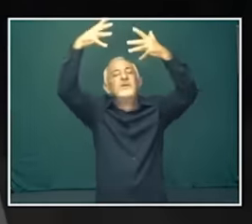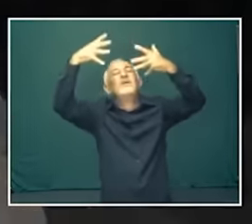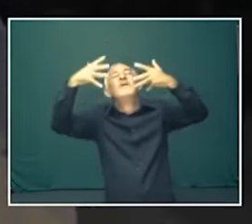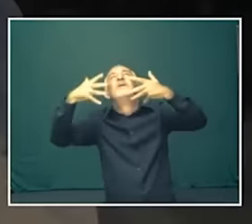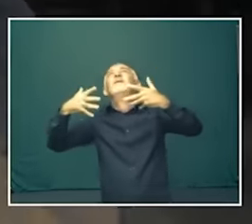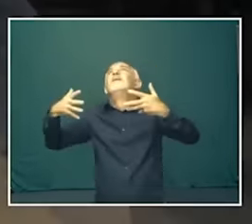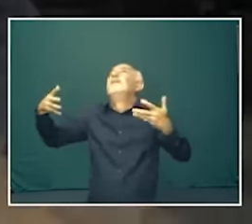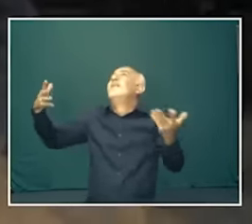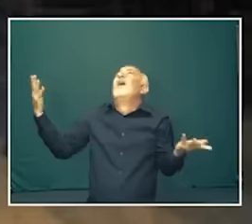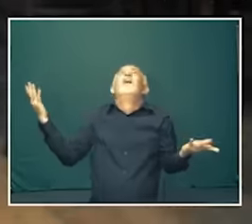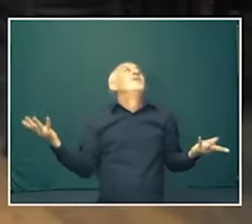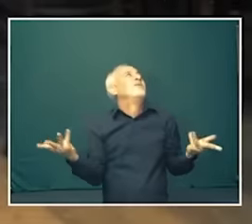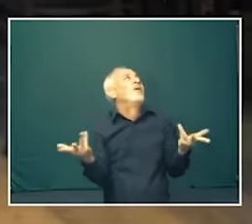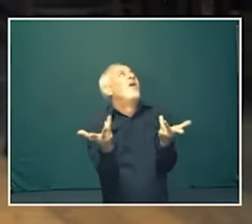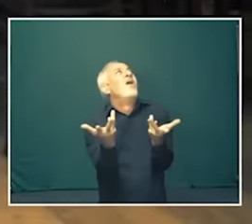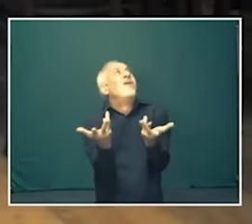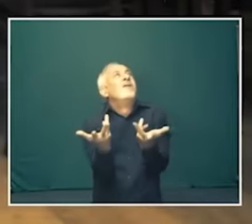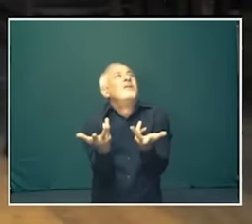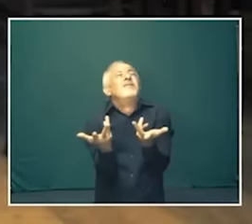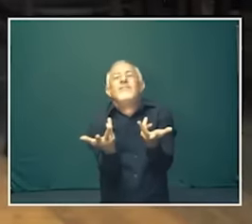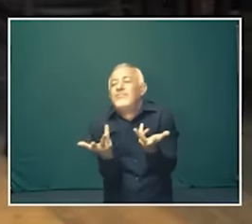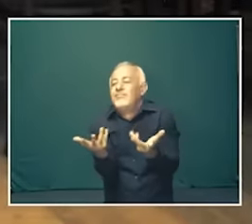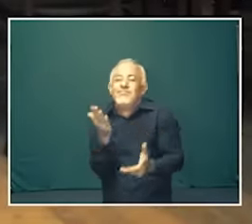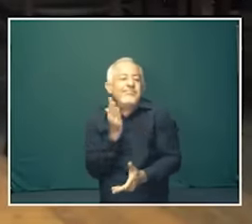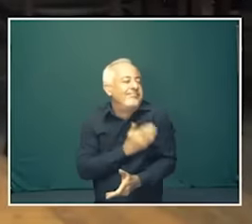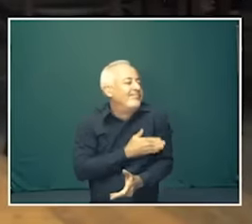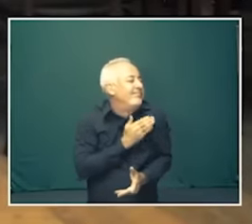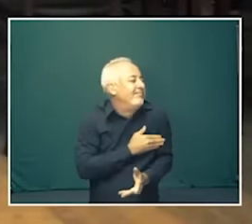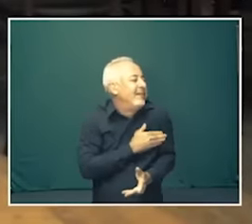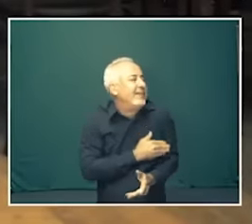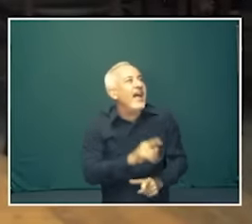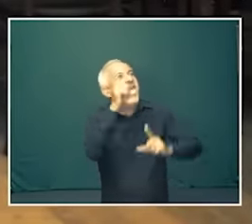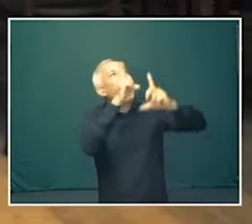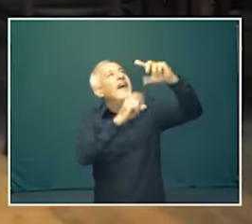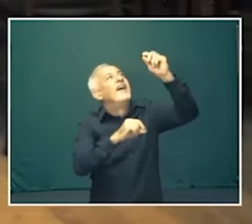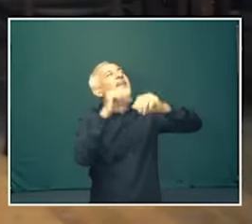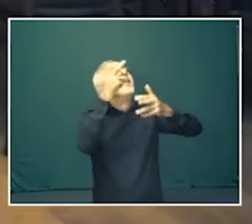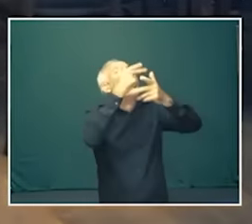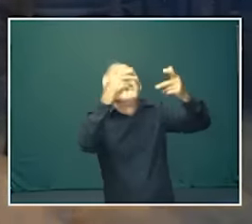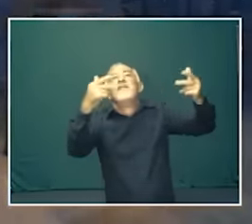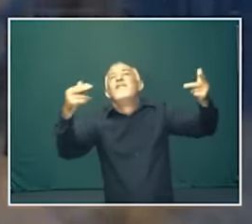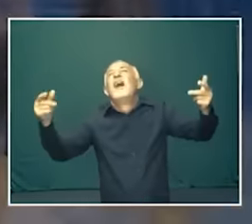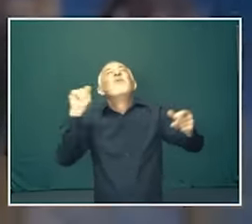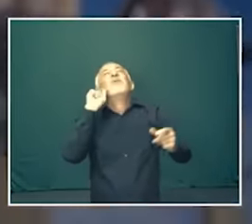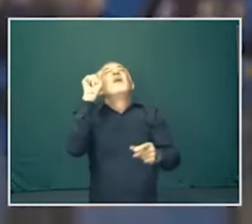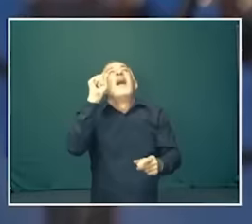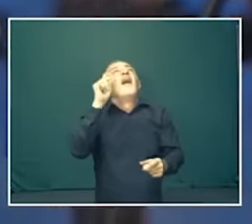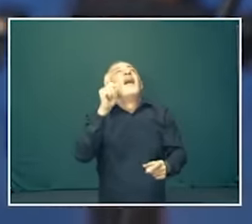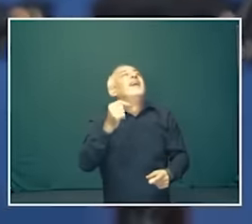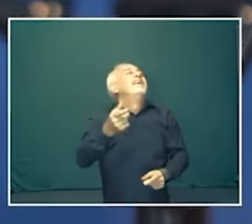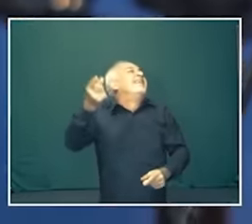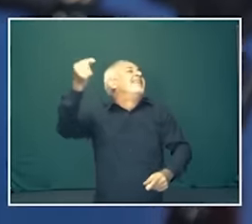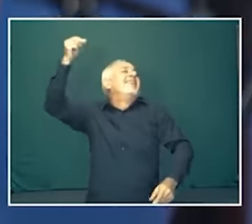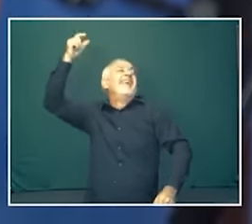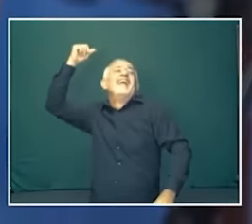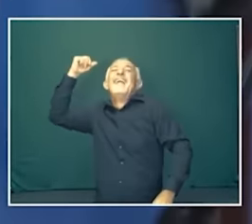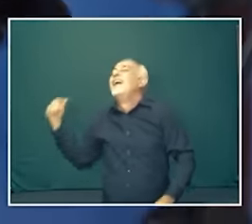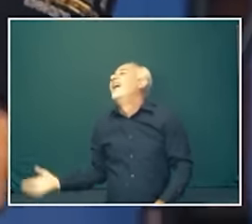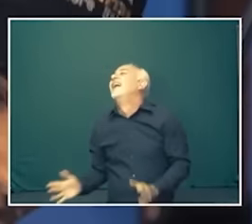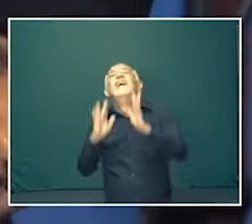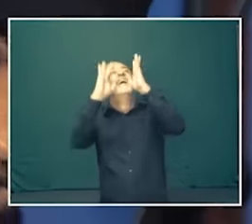tudo pros nossos corações. As estrelas são as áreas, paixões que eu